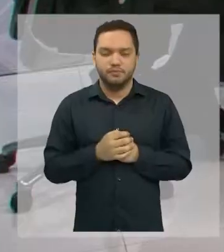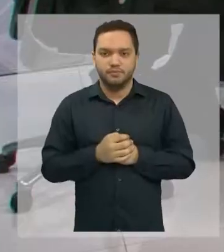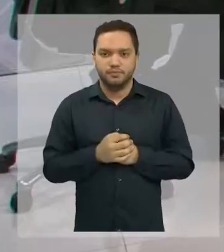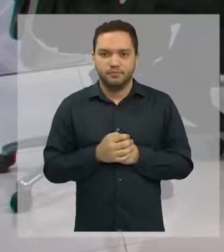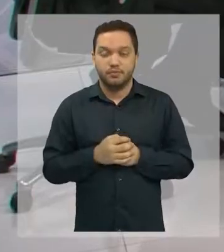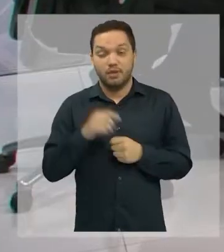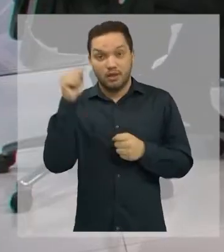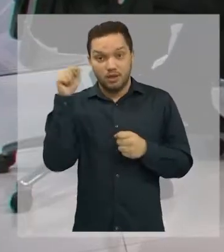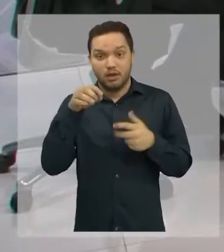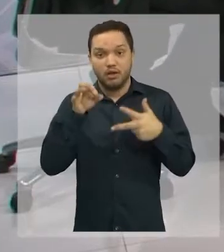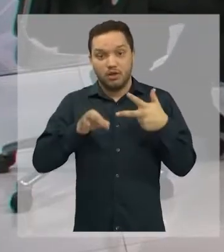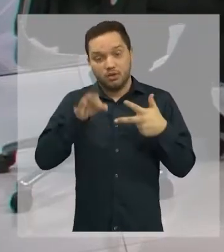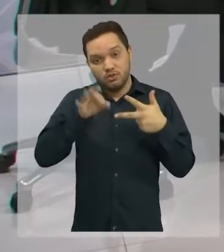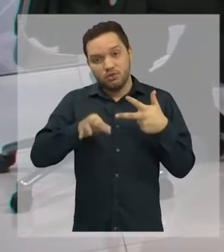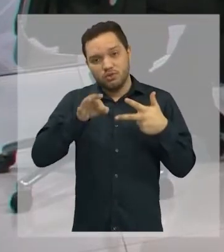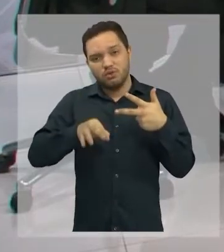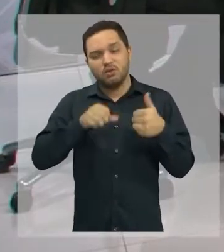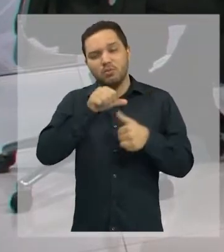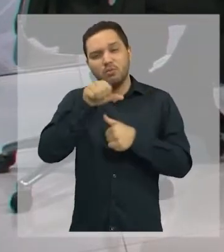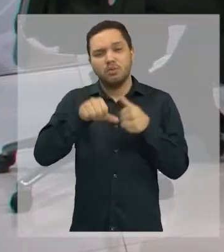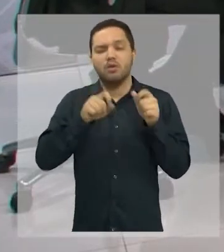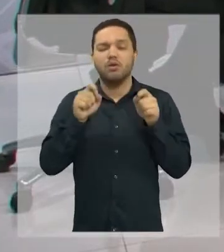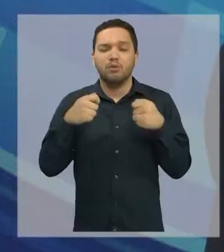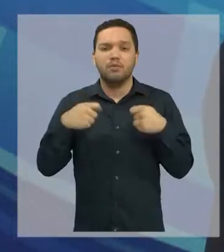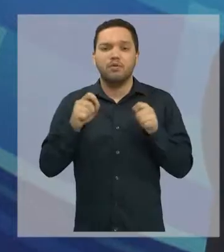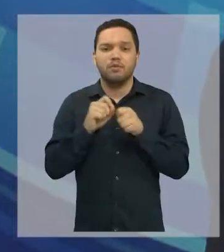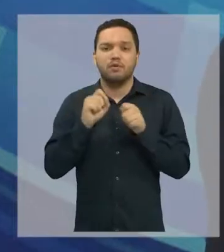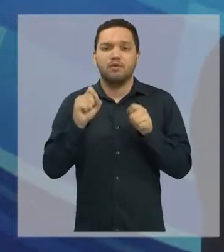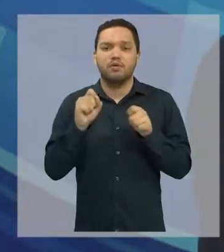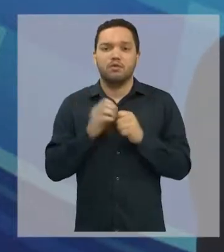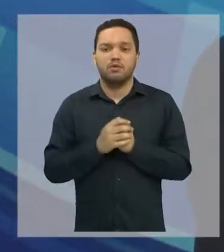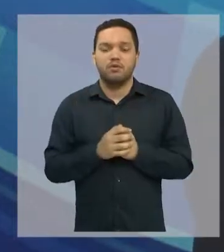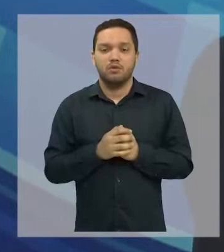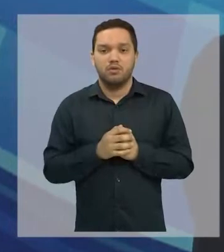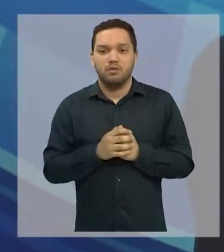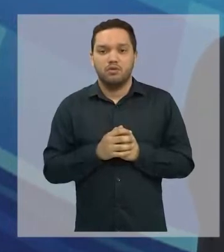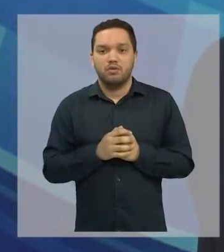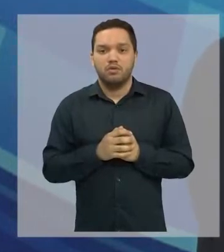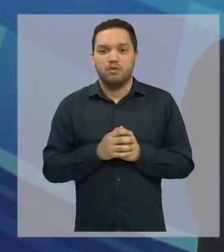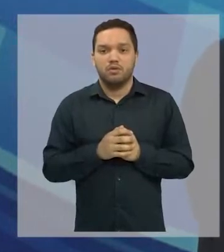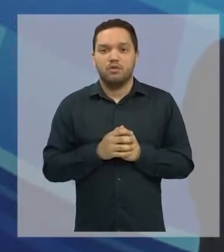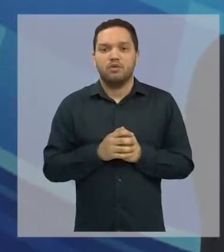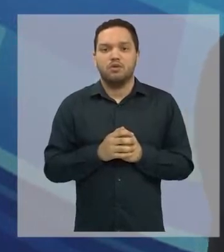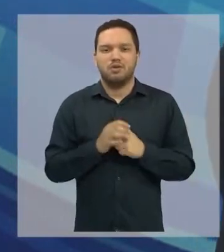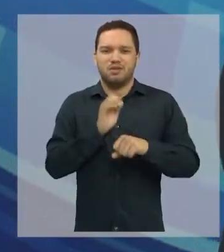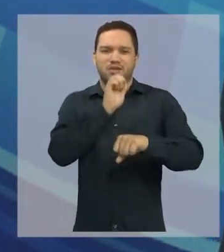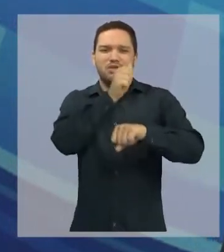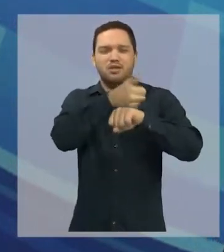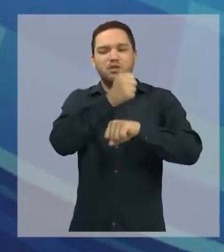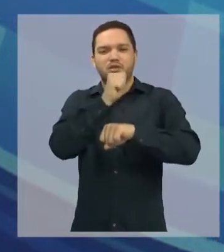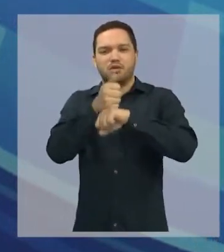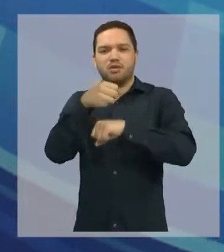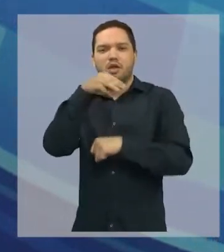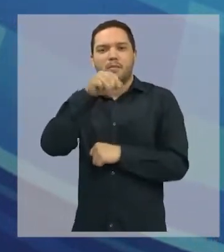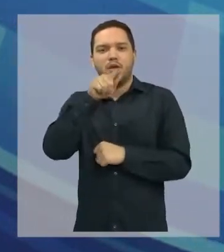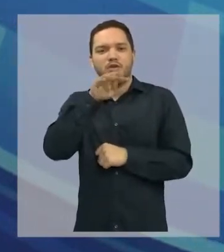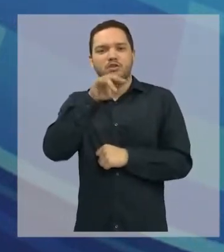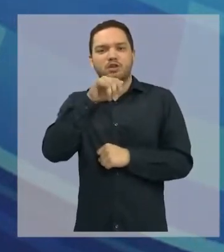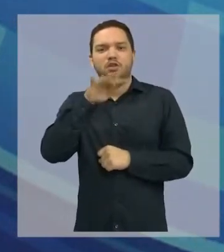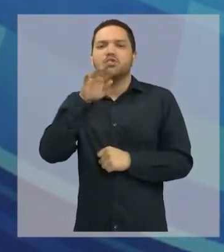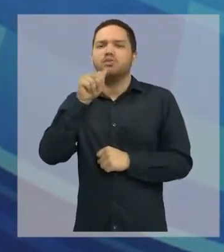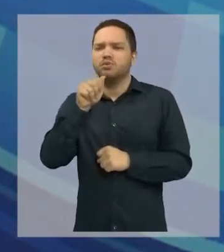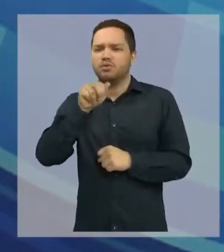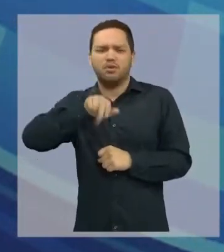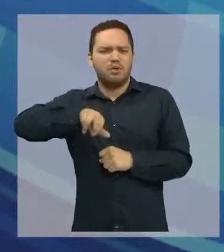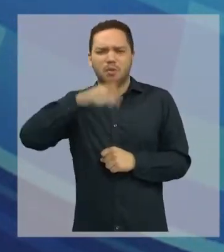concerne ao judiciário, a renovação não deve vir de uma renovação de titulares dos cargos da magistratura. A renovação pode vir da lei.